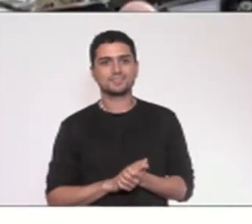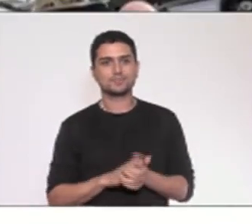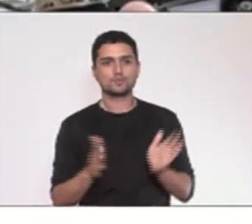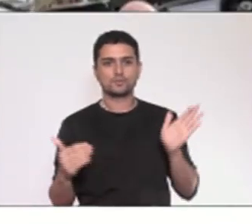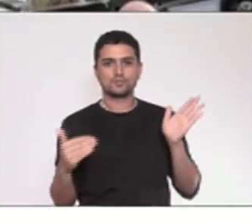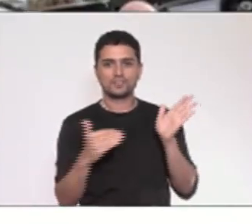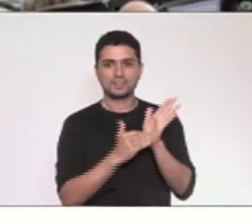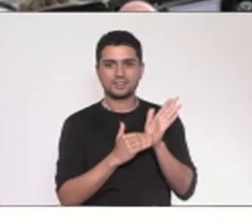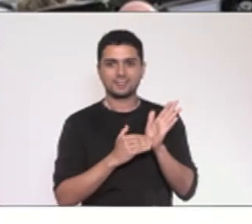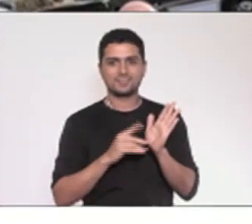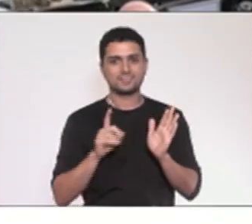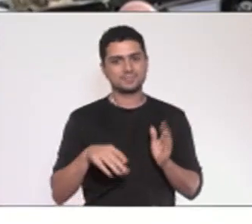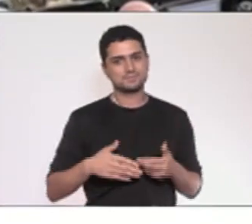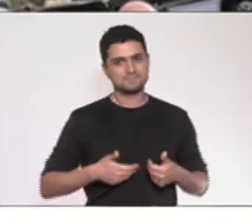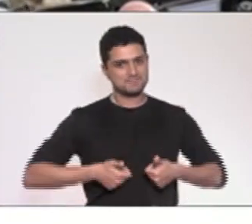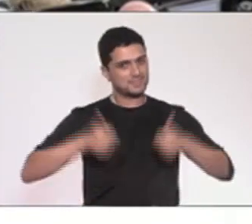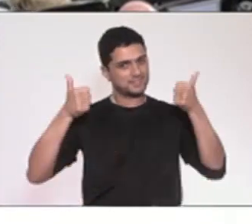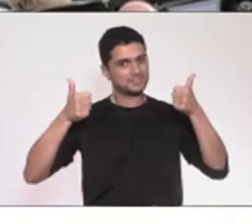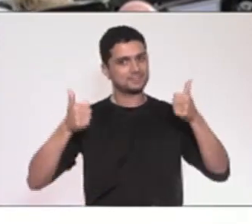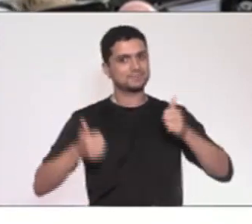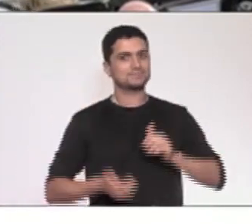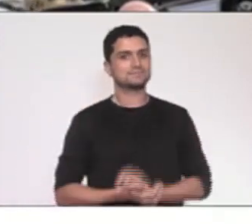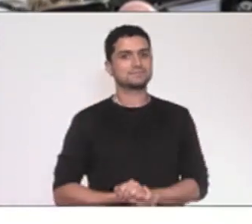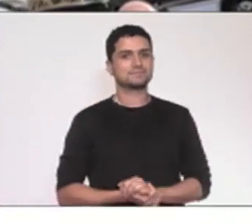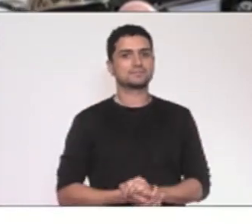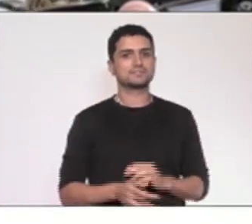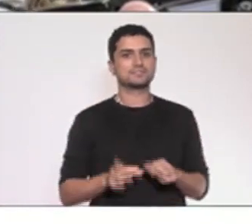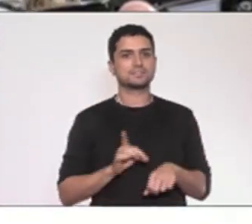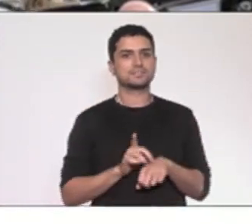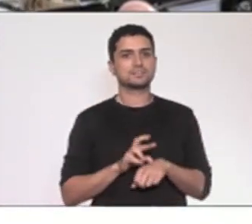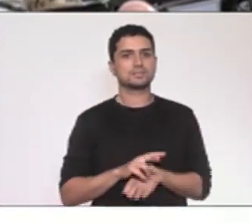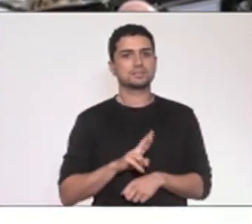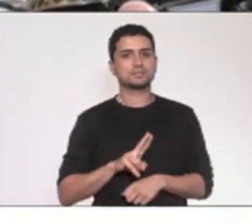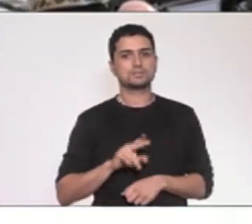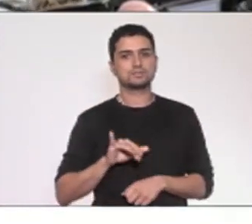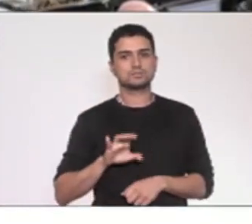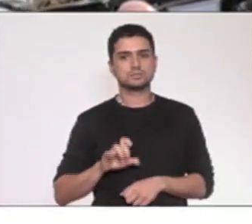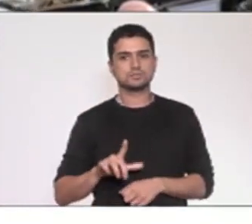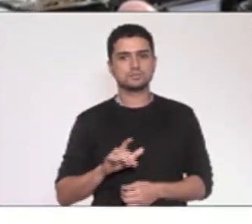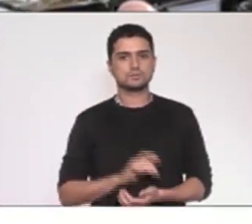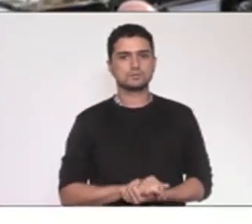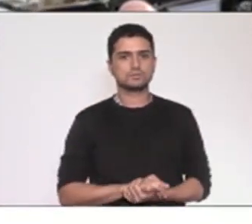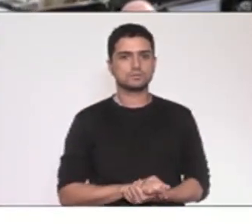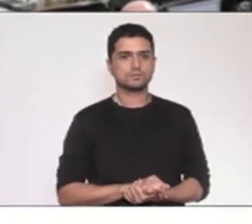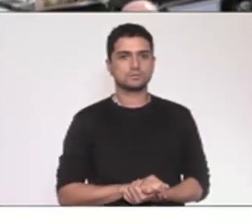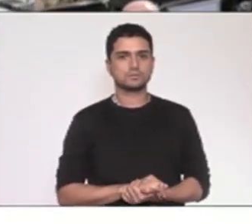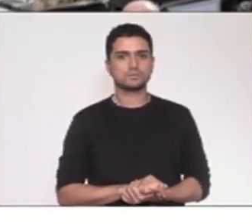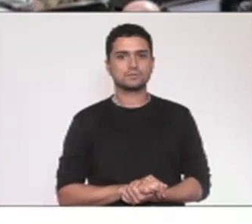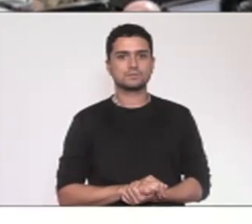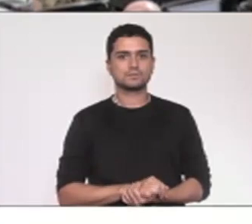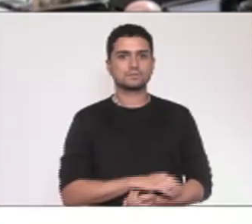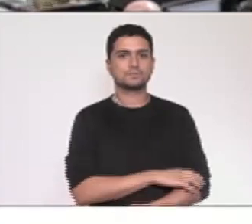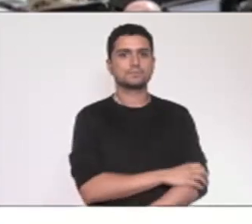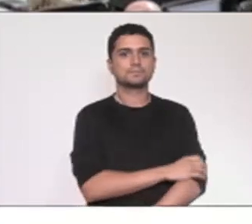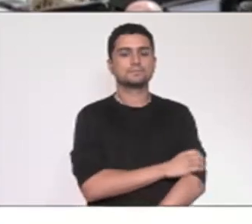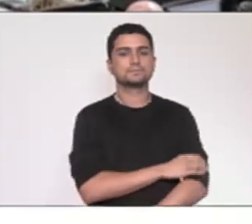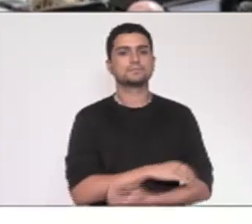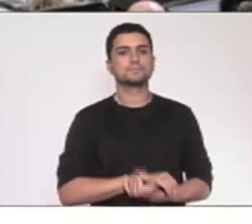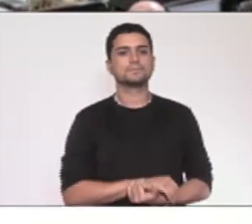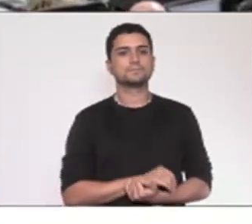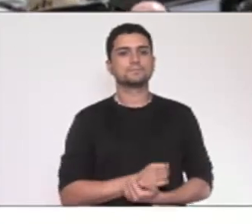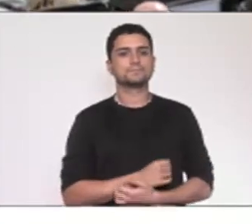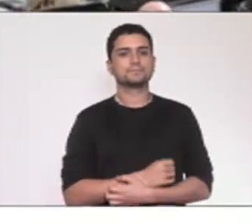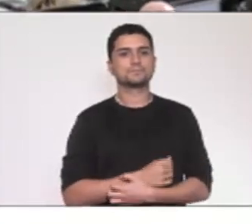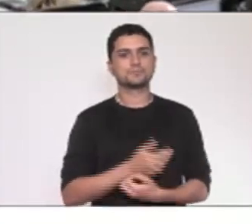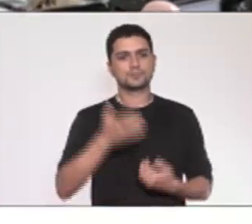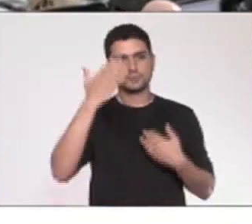O melhor tem que ser para o final. Doutor Gussin, por favor, tenha bondade. Obrigado. Obrigado,